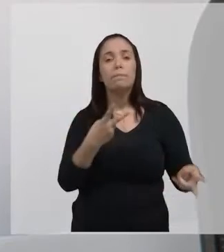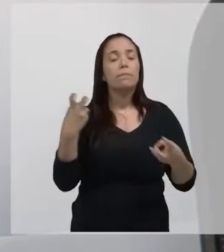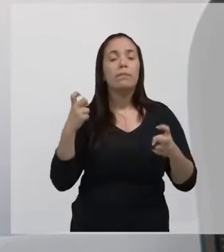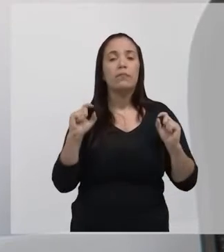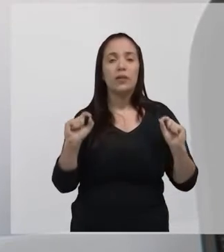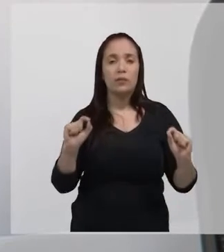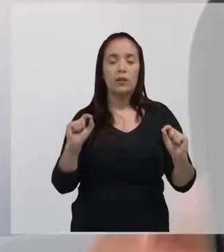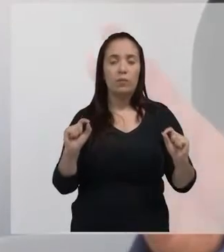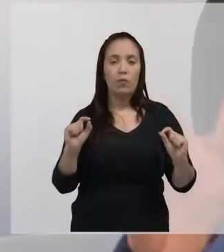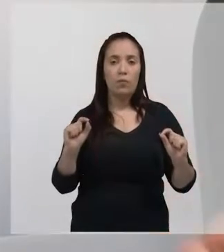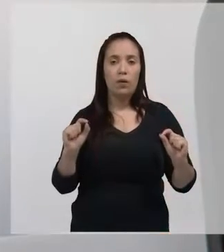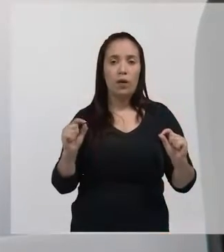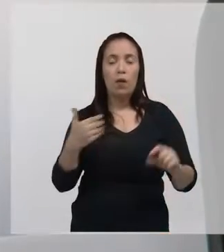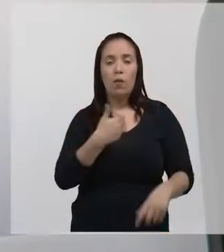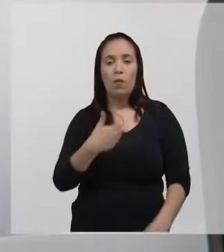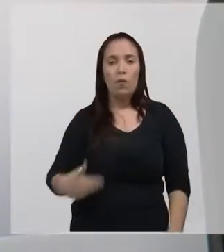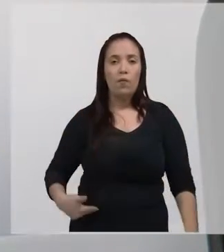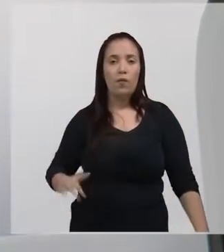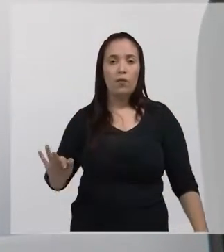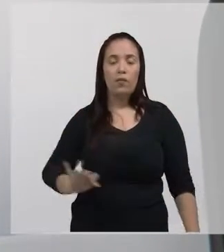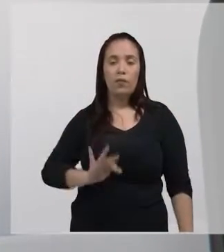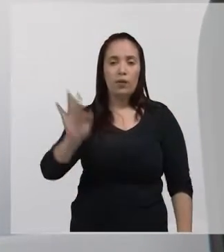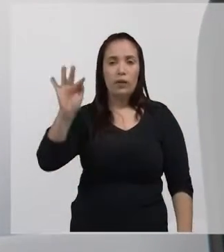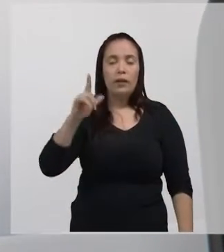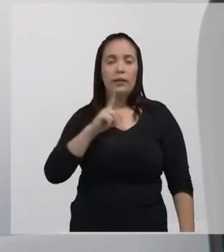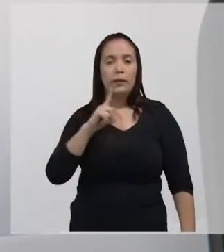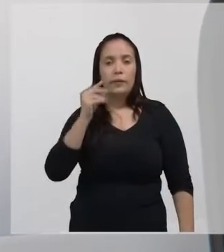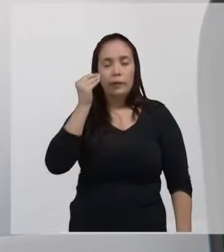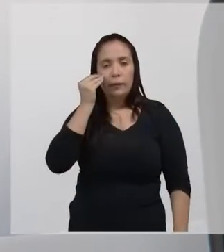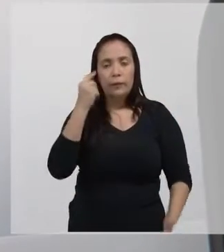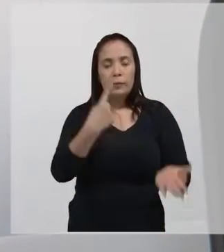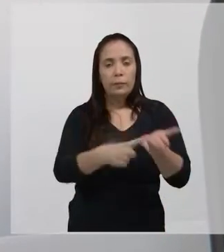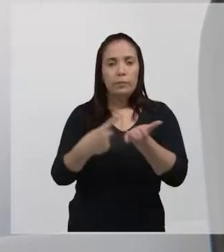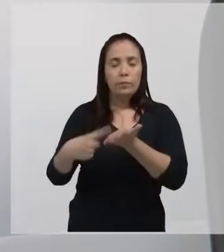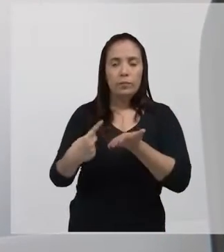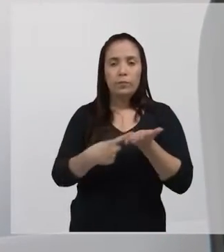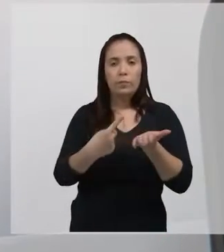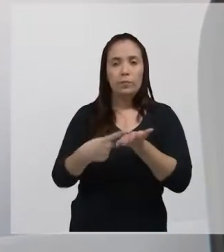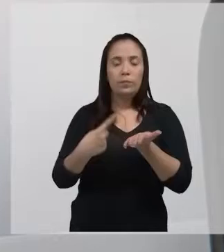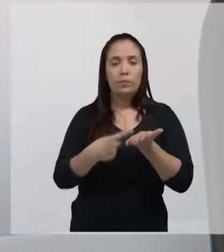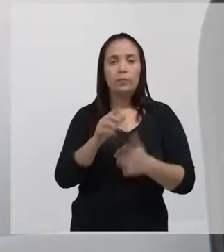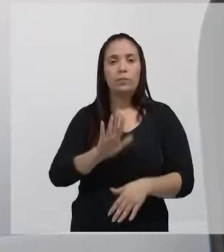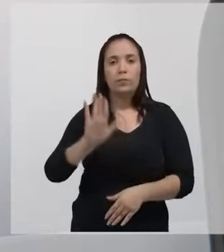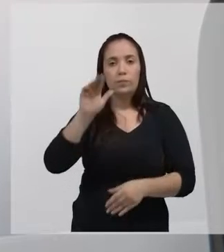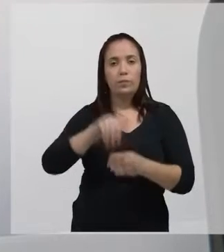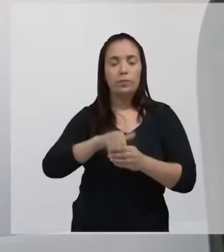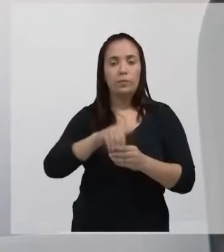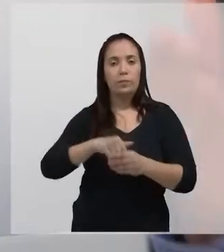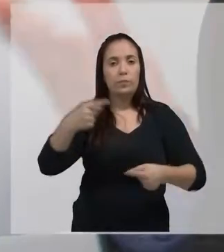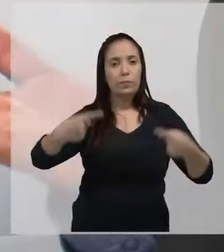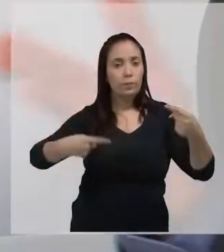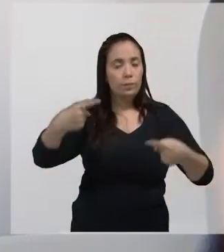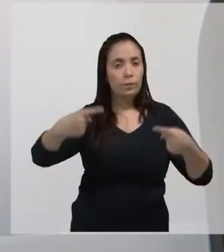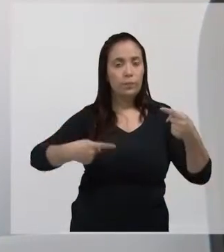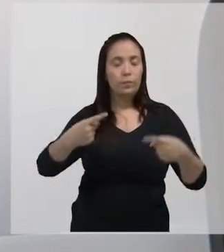forças do governo federal estão tentando se reunir e ver se lançam uma candidatura competitiva.